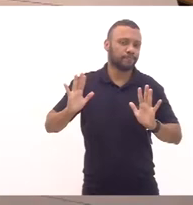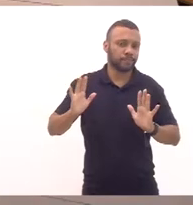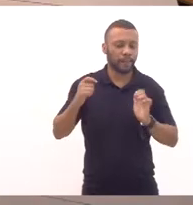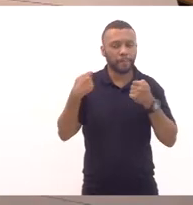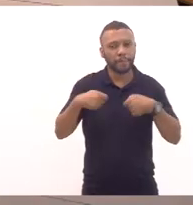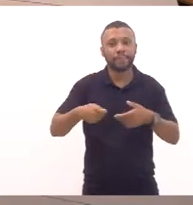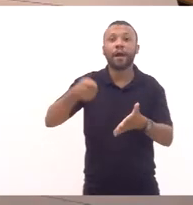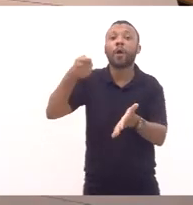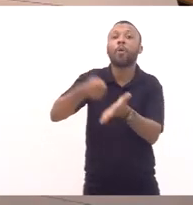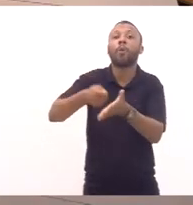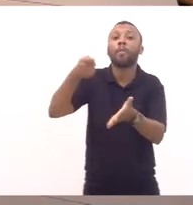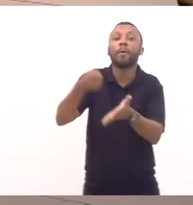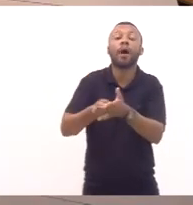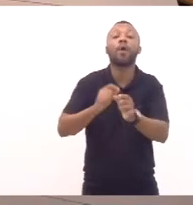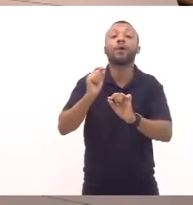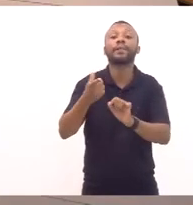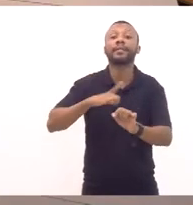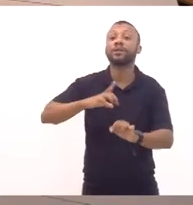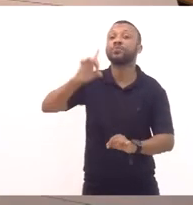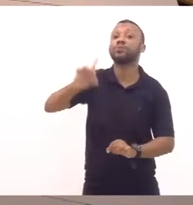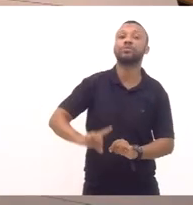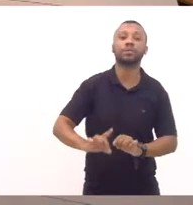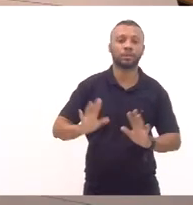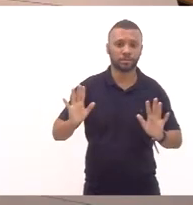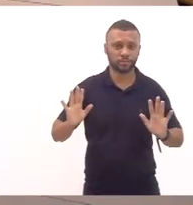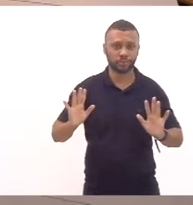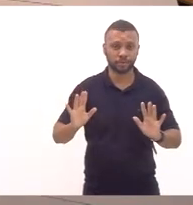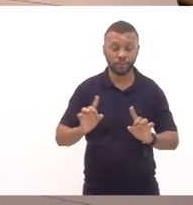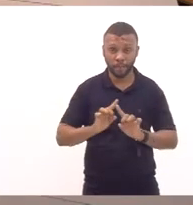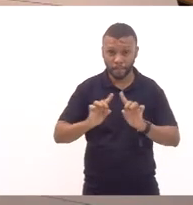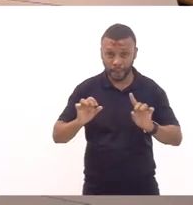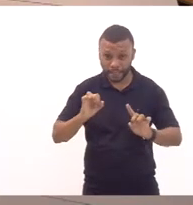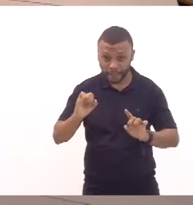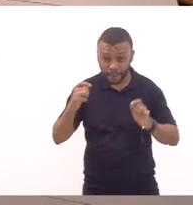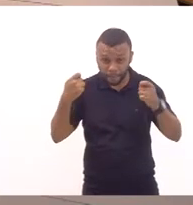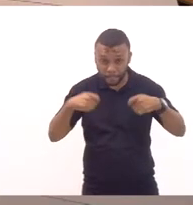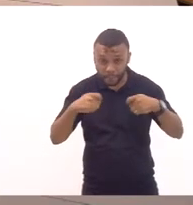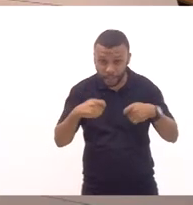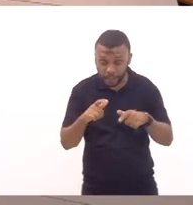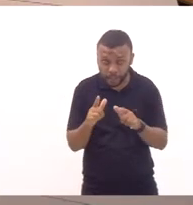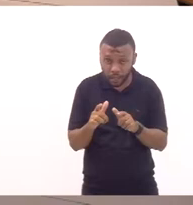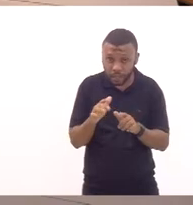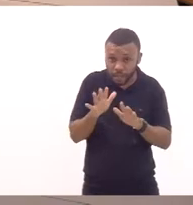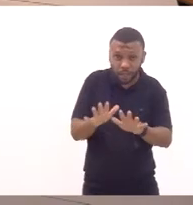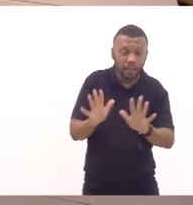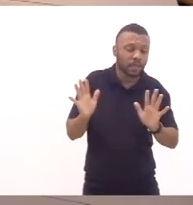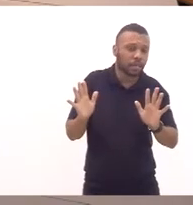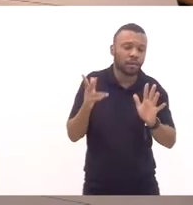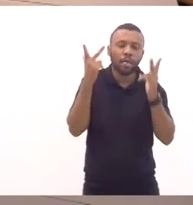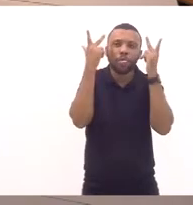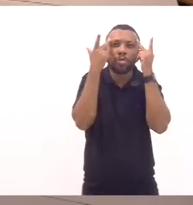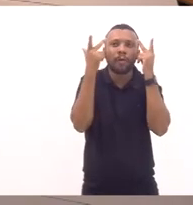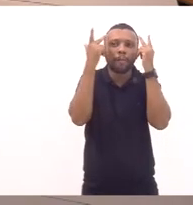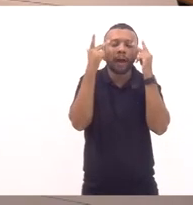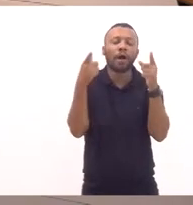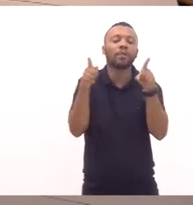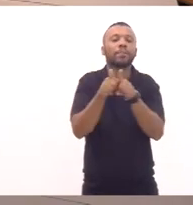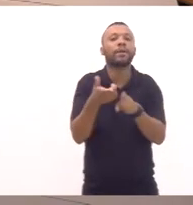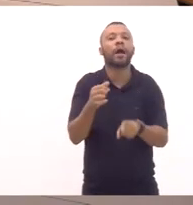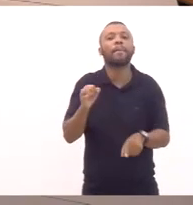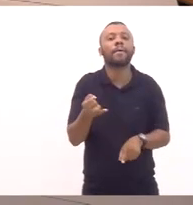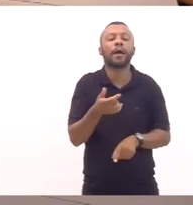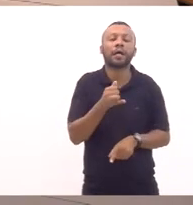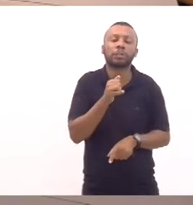cobrar o que é direito. Mas se tem que ser assim, que assim seja. Quero também lamentar muito, né,